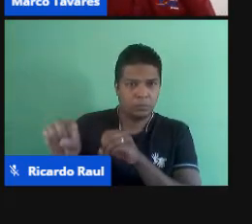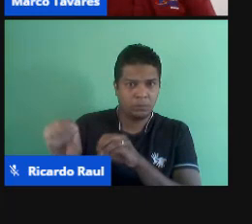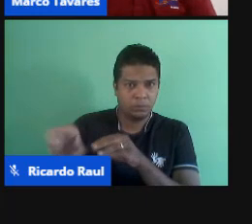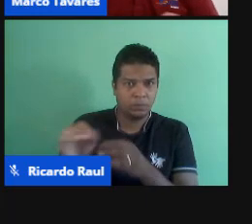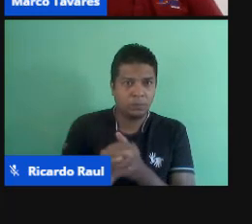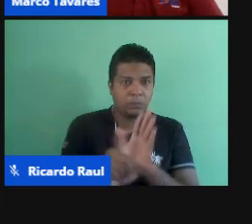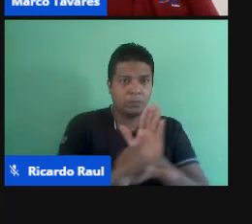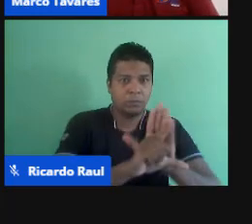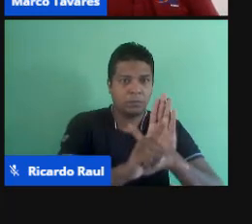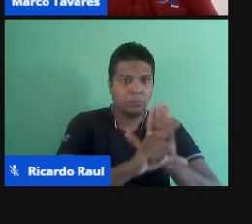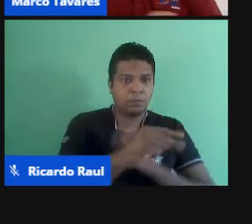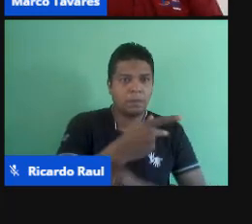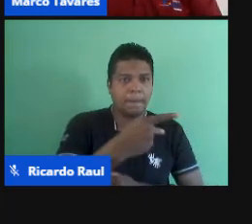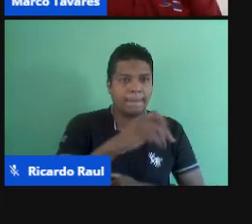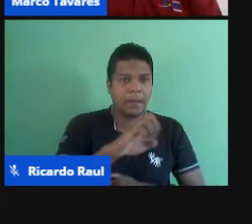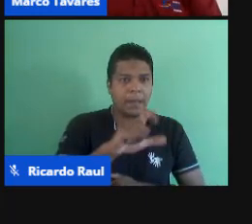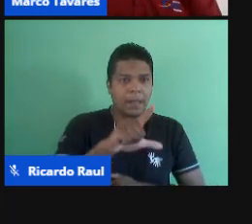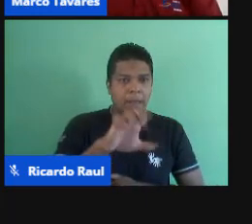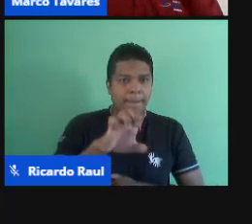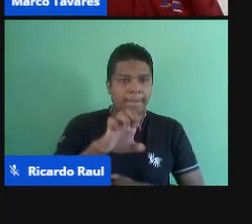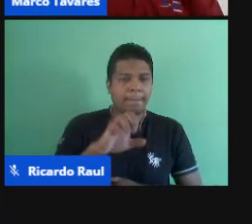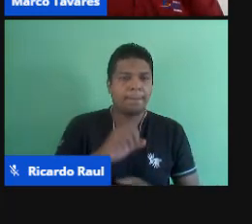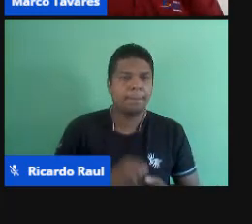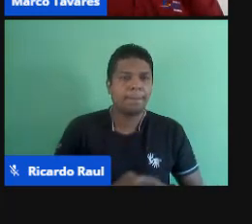Lei Pelé, ah,